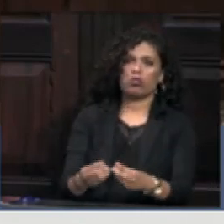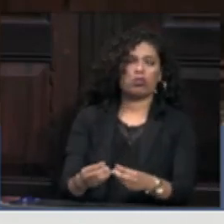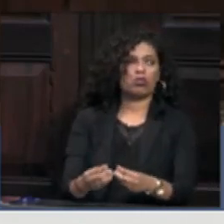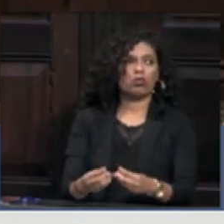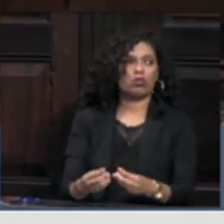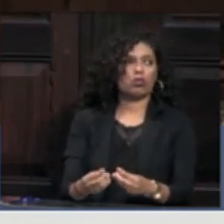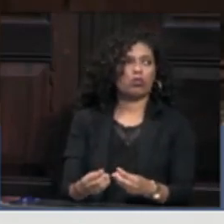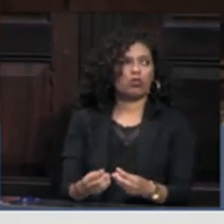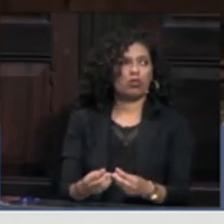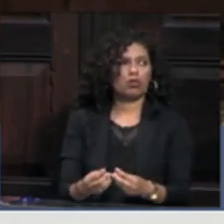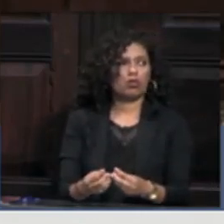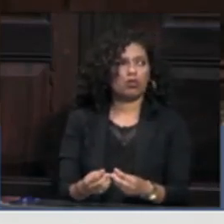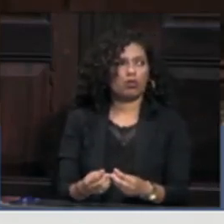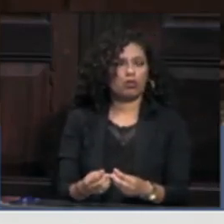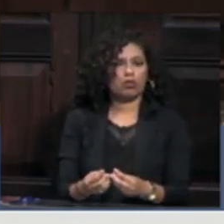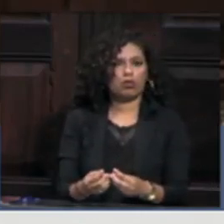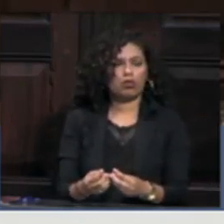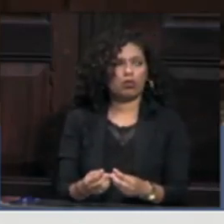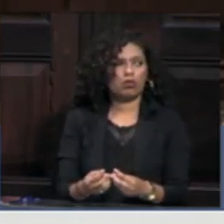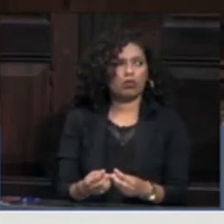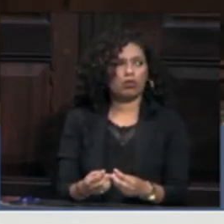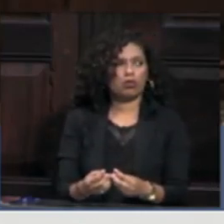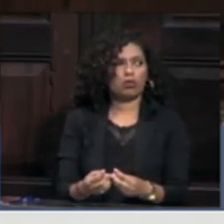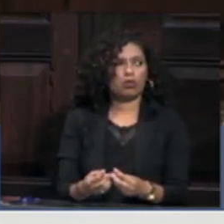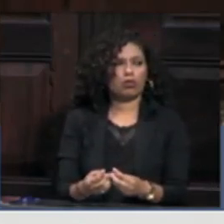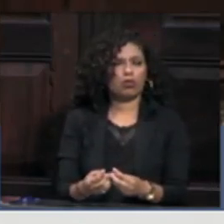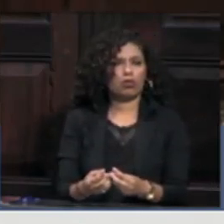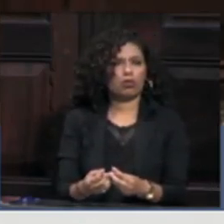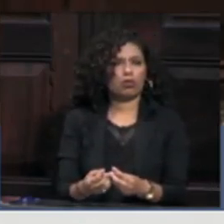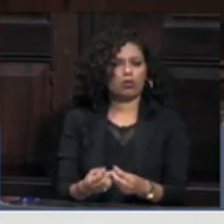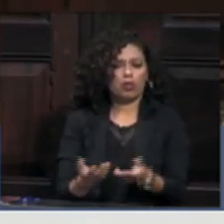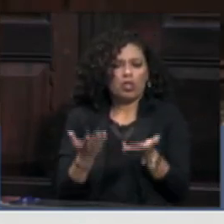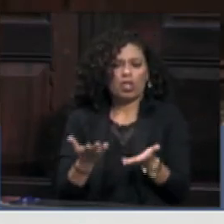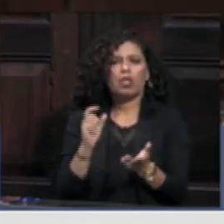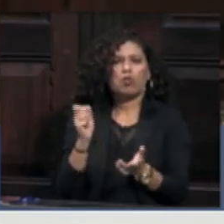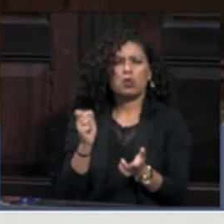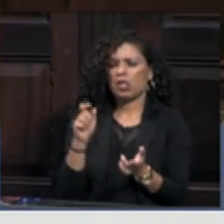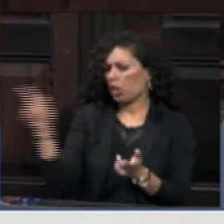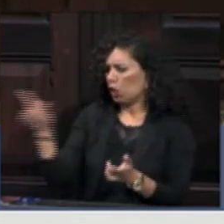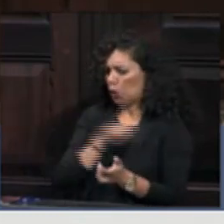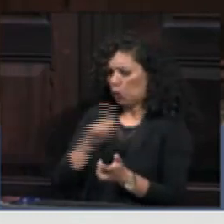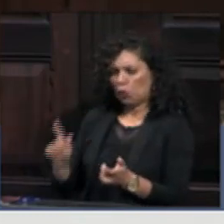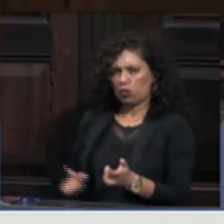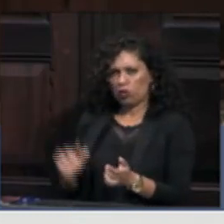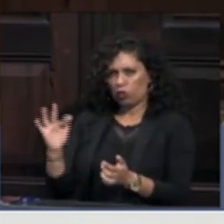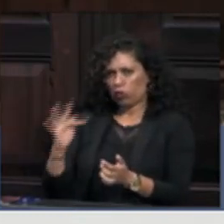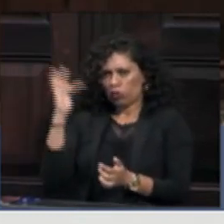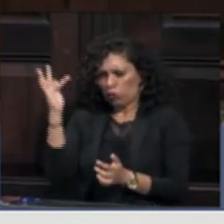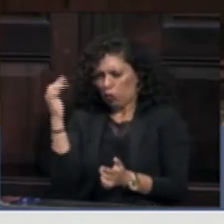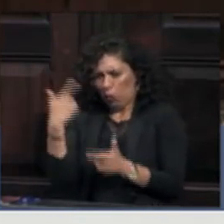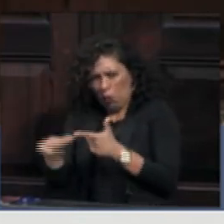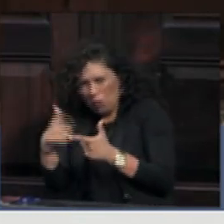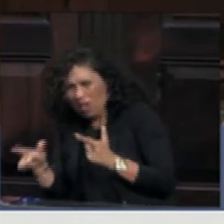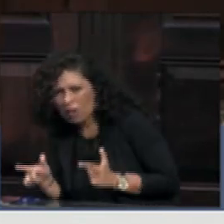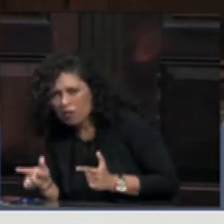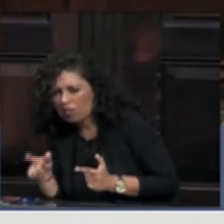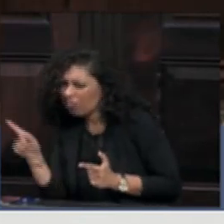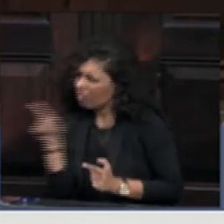não acredito que haja alguém torcendo para o insucesso do governo. Todos queremos um governo